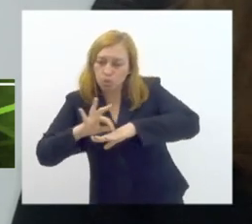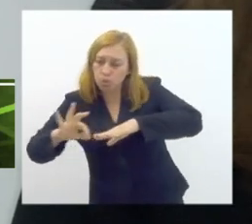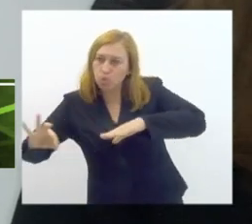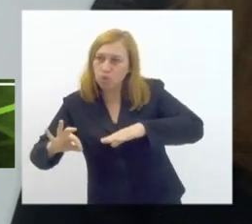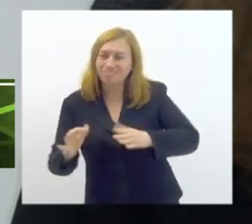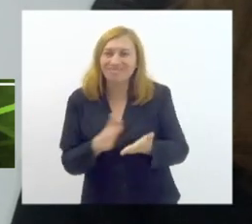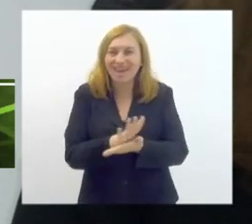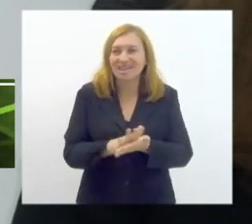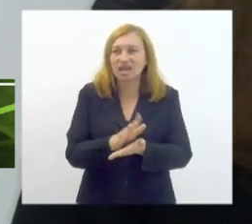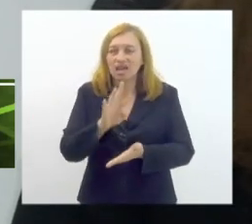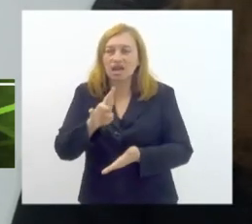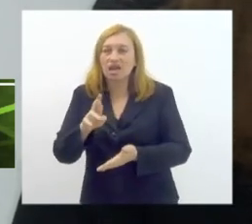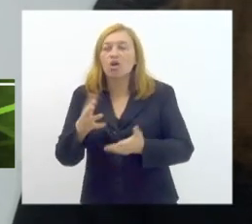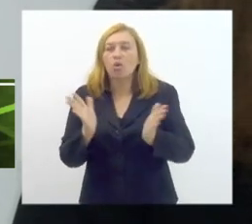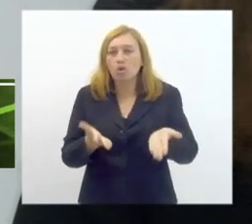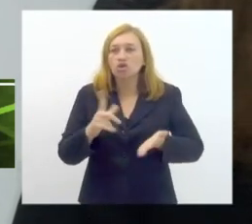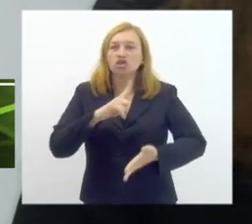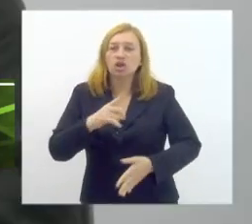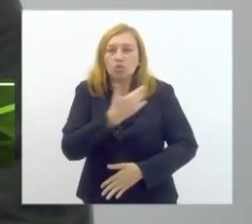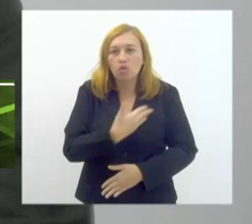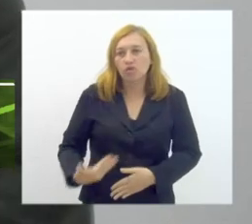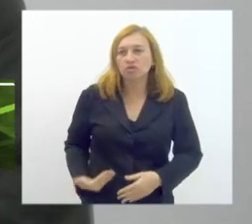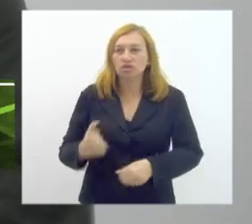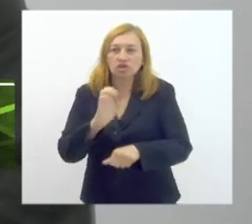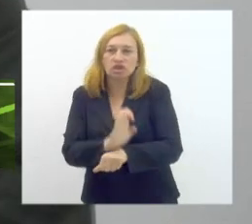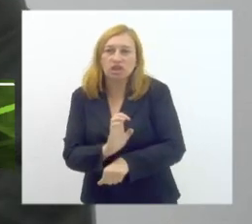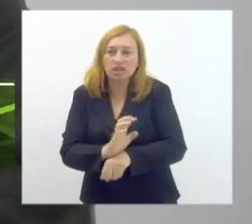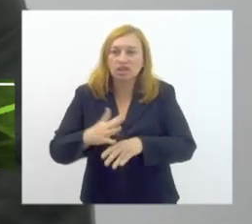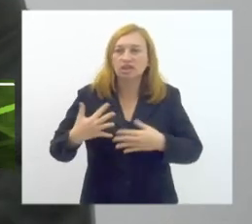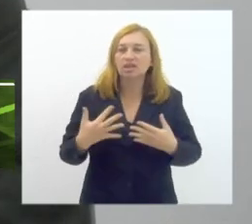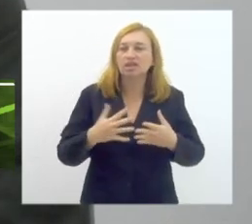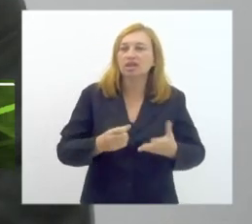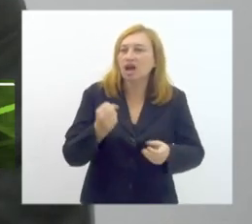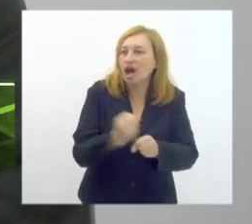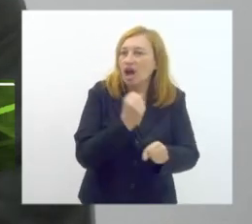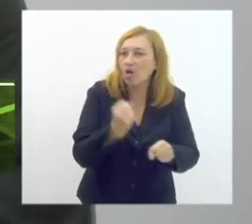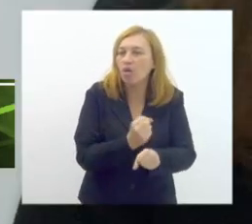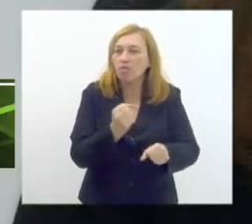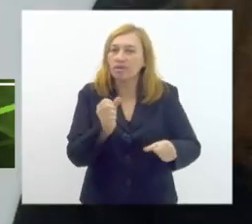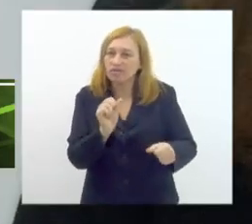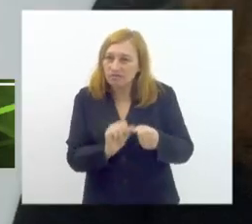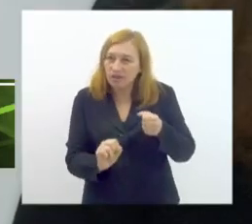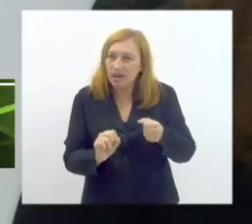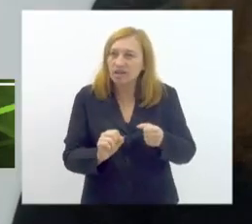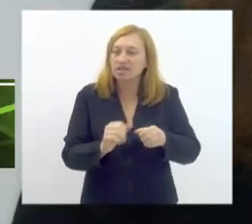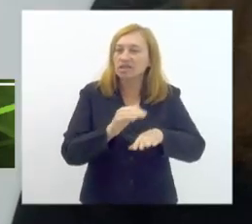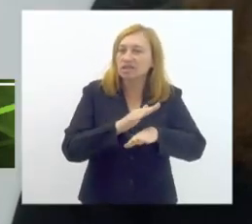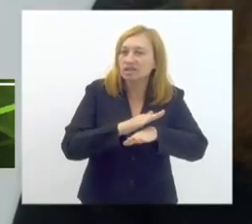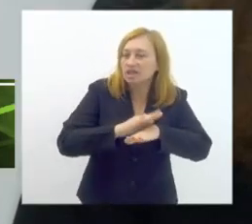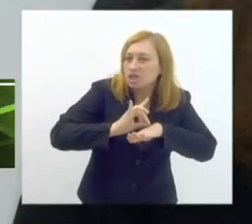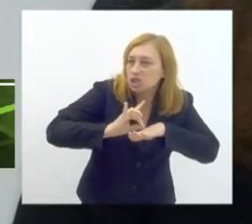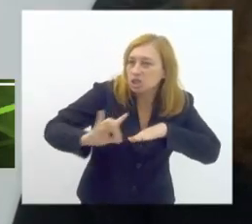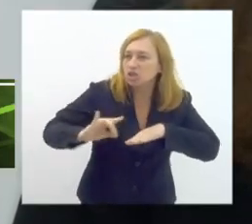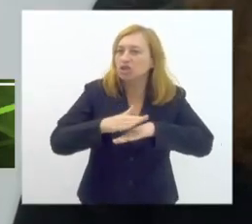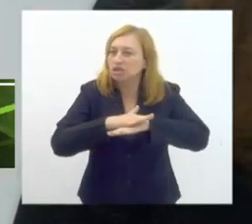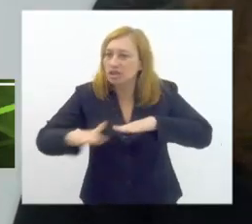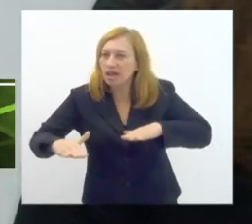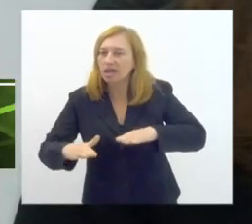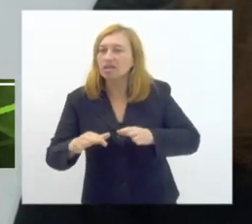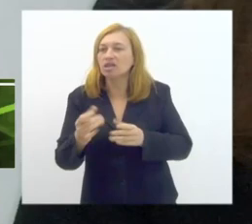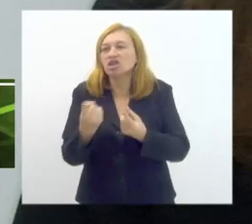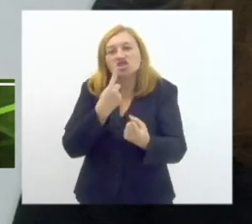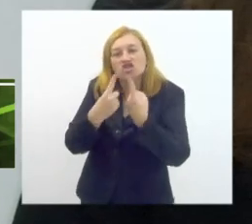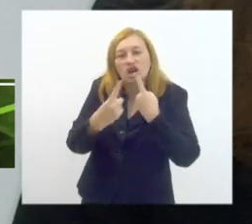RJ, hoje tem um governo do Estado que entrega obra, que entrega estrada pavimentada, que dialoga